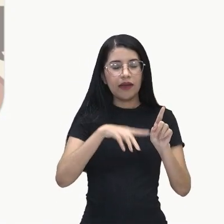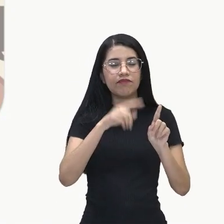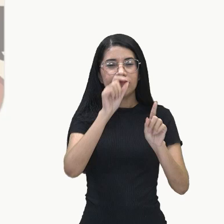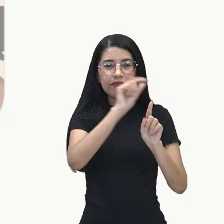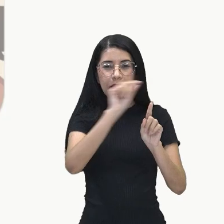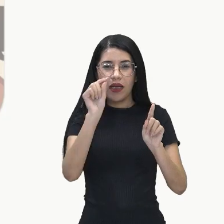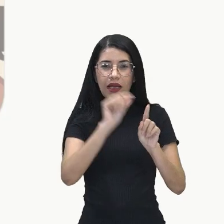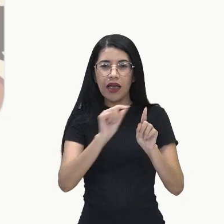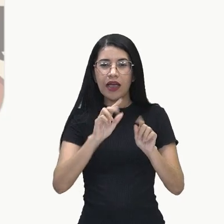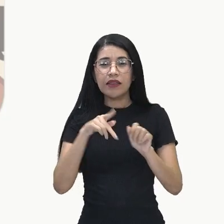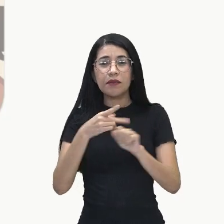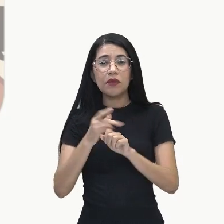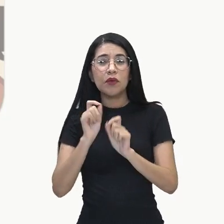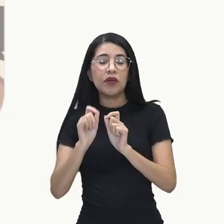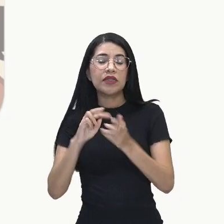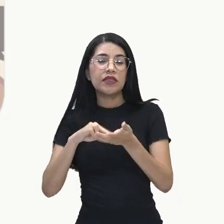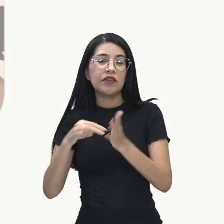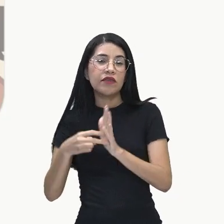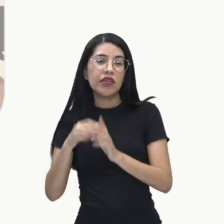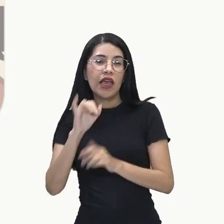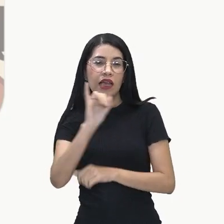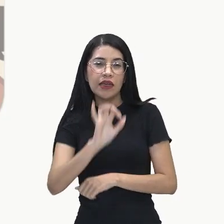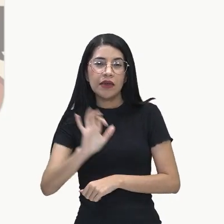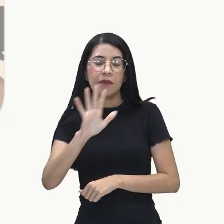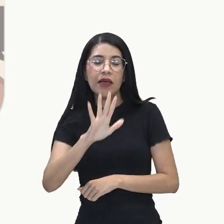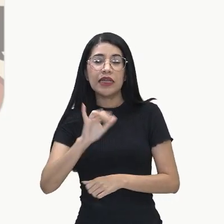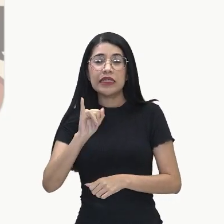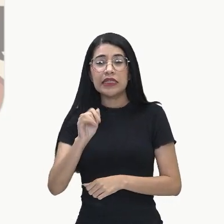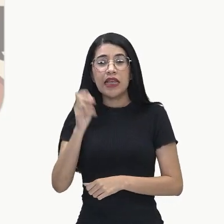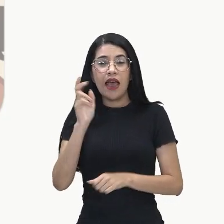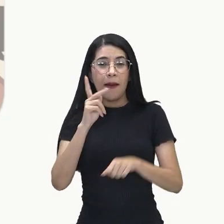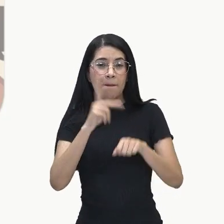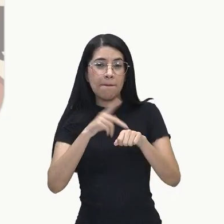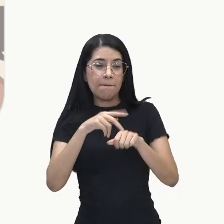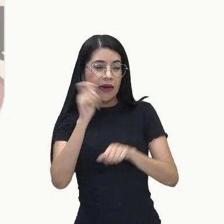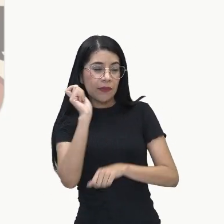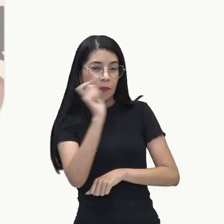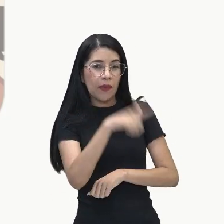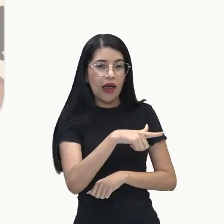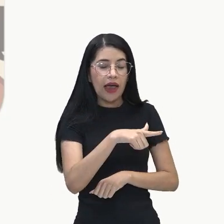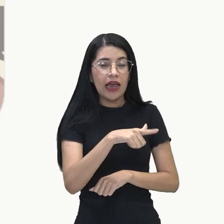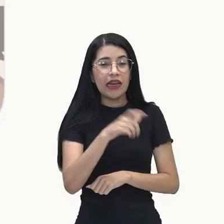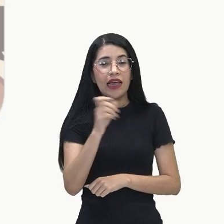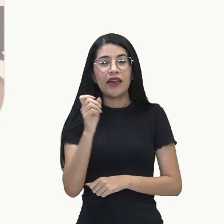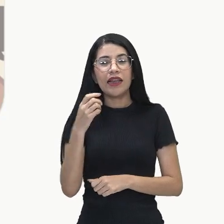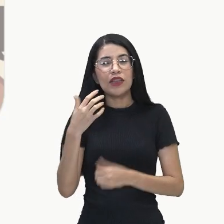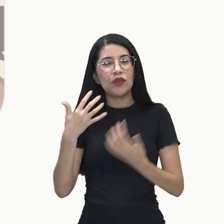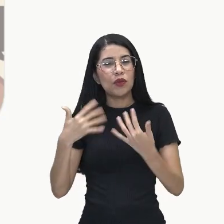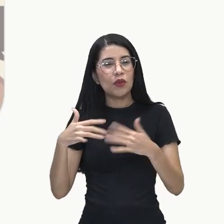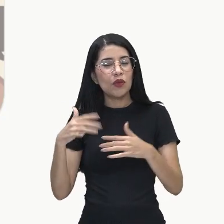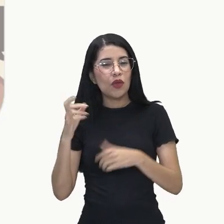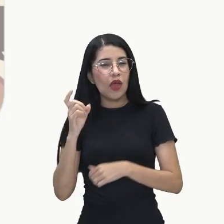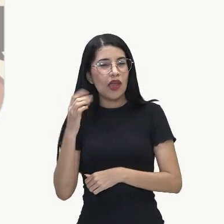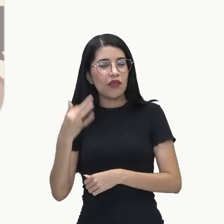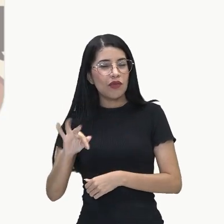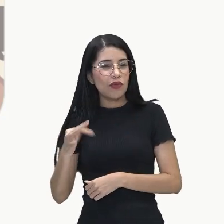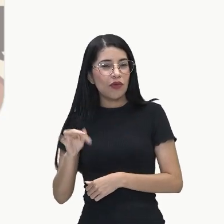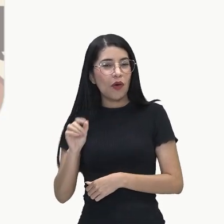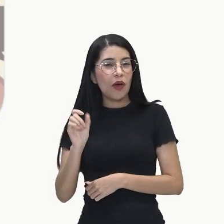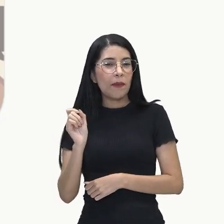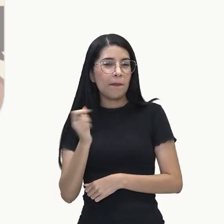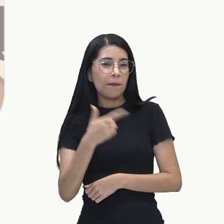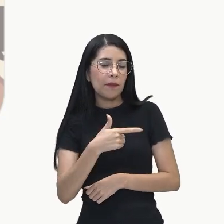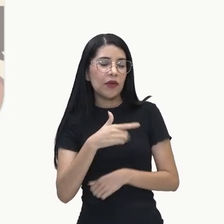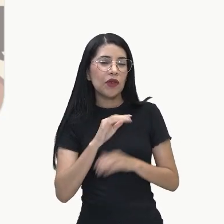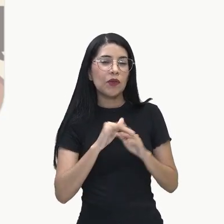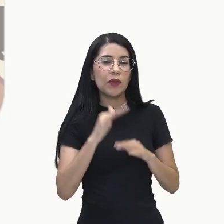o quê? Que a pedrada na cabeça doer muito mais que cabeçada na pedra. Como é que eles descobrem isso daí?